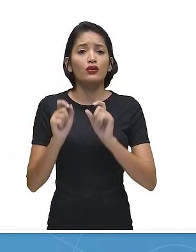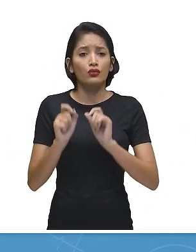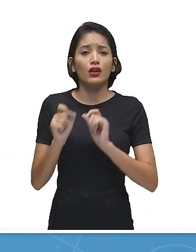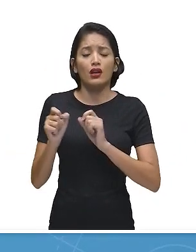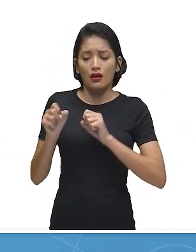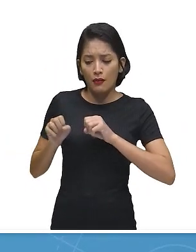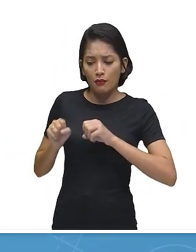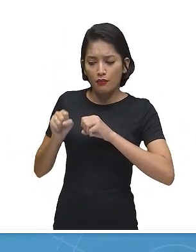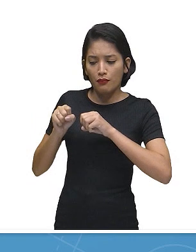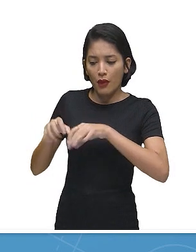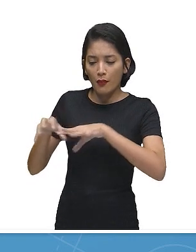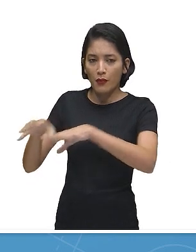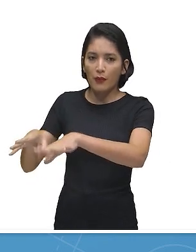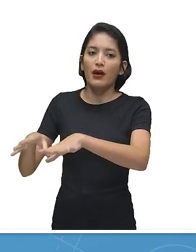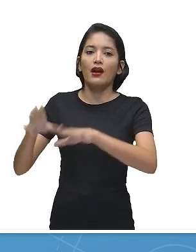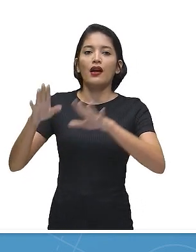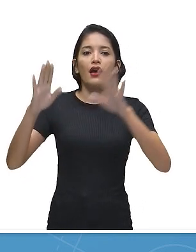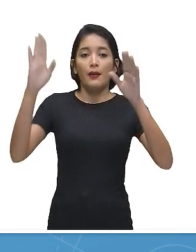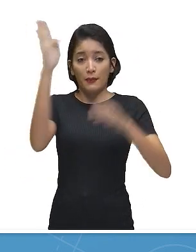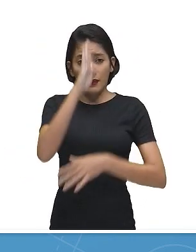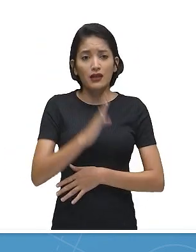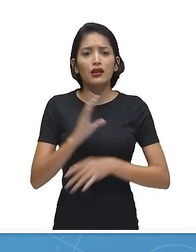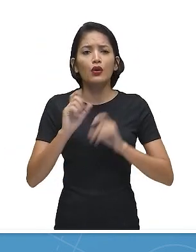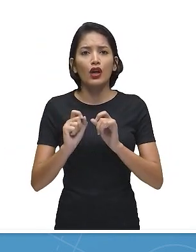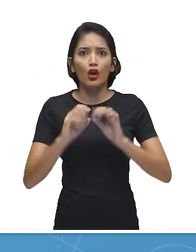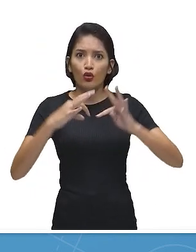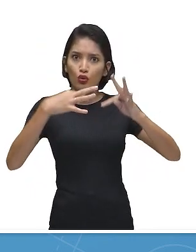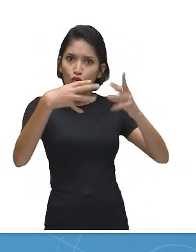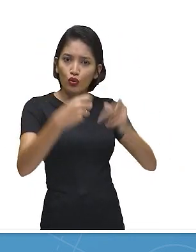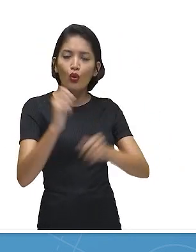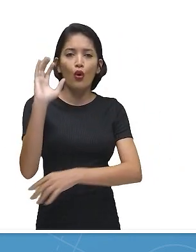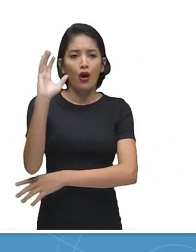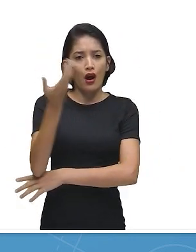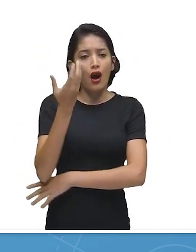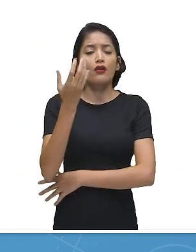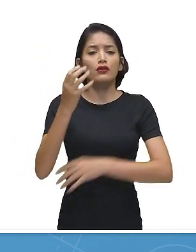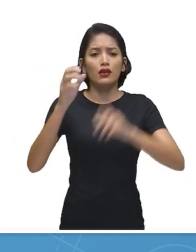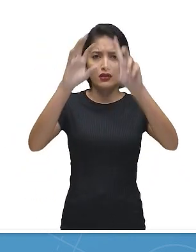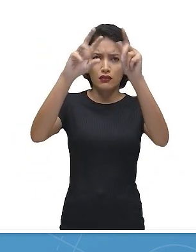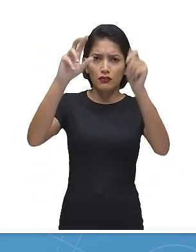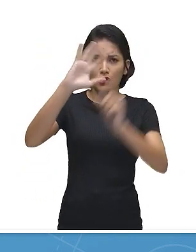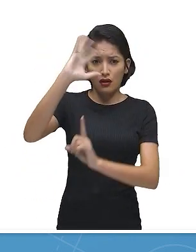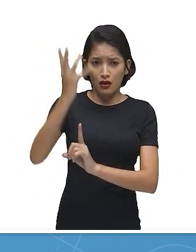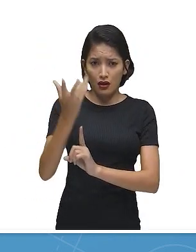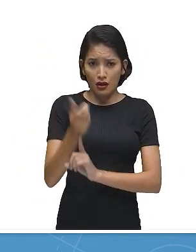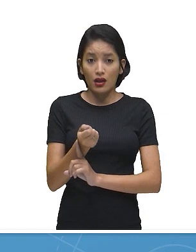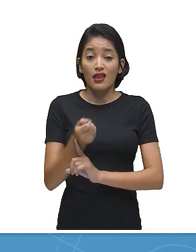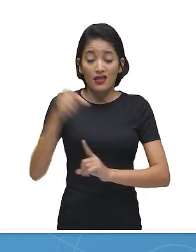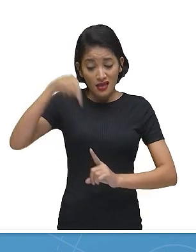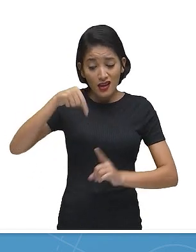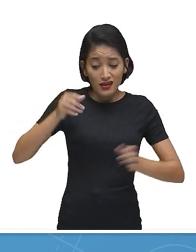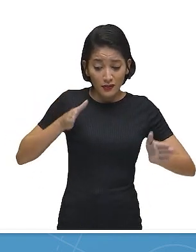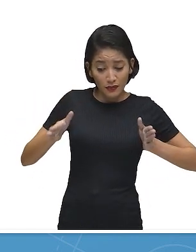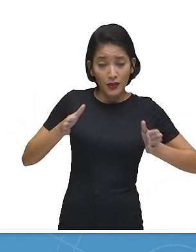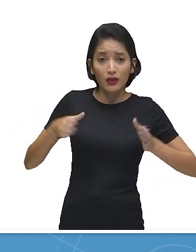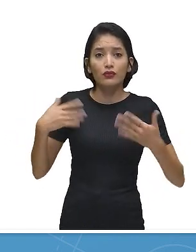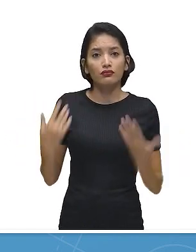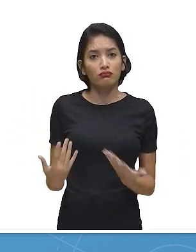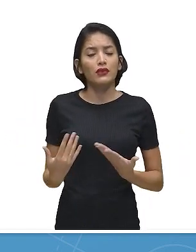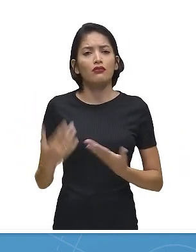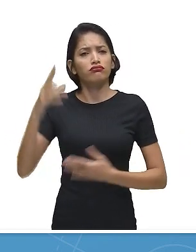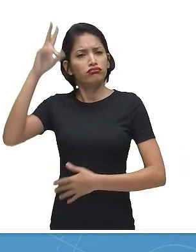ser colônia de Portugal. Então, vamos ao conteúdo, vamos ver o que foi esse período colonial brasileiro.